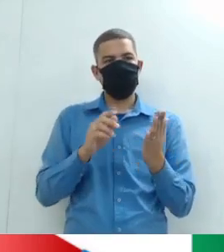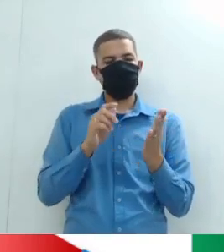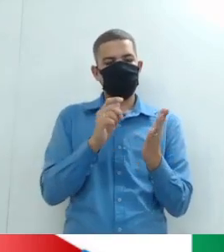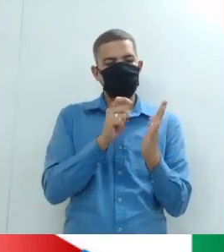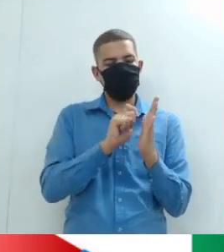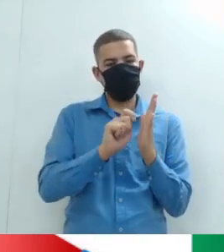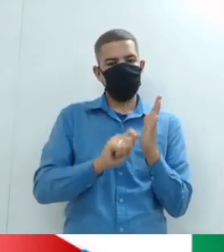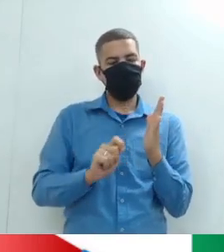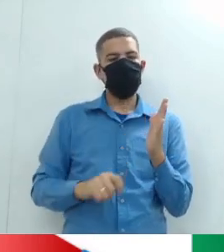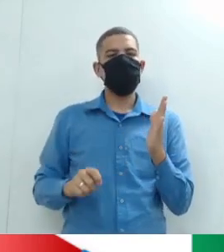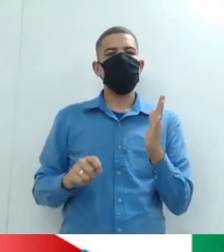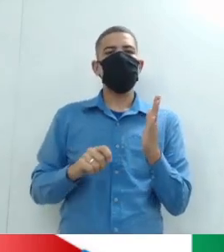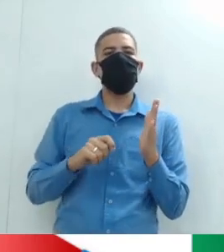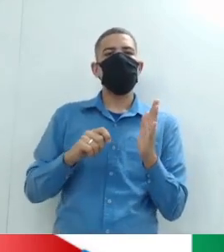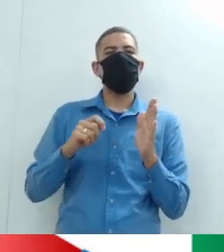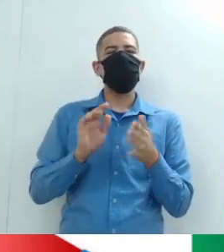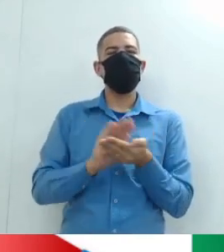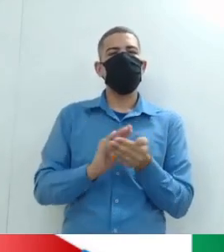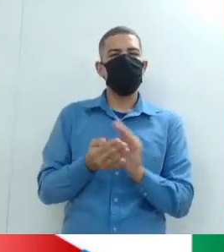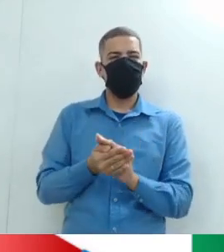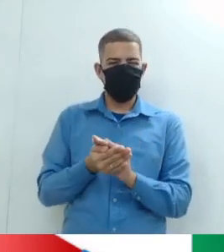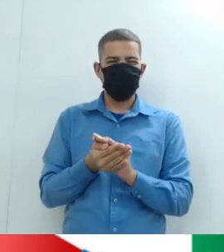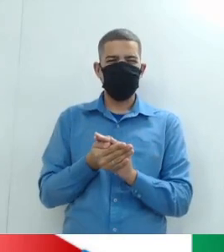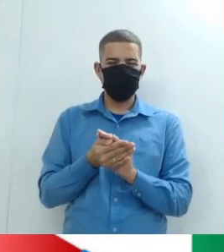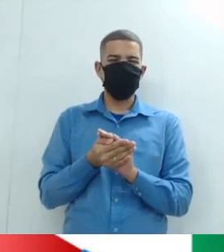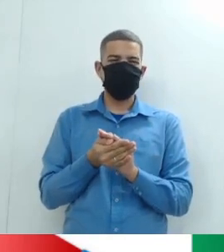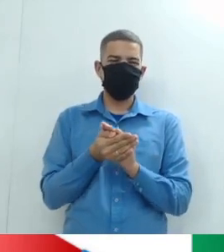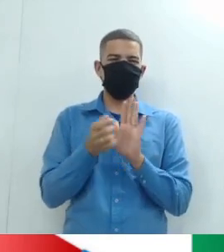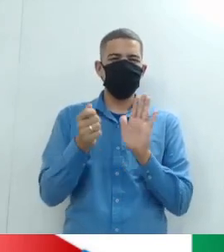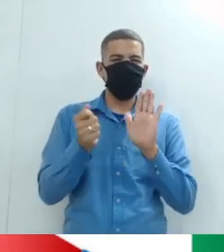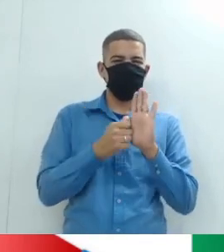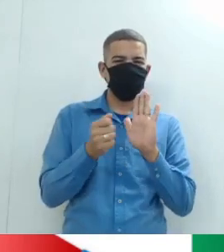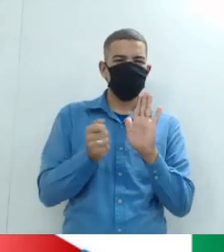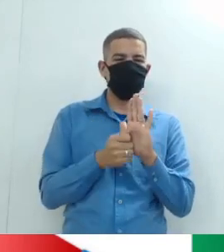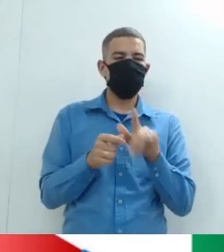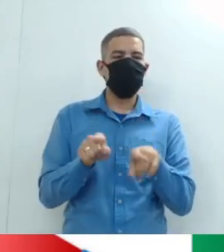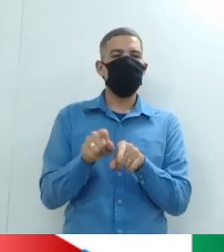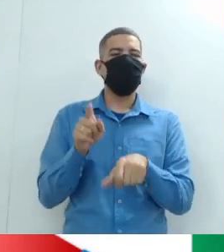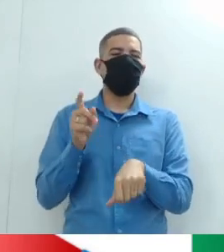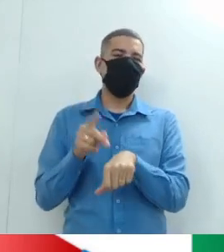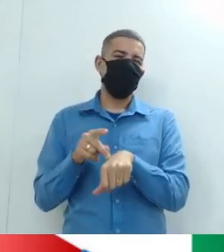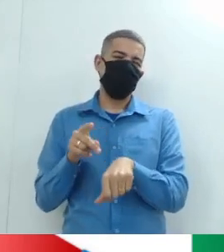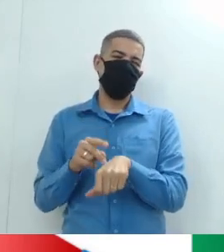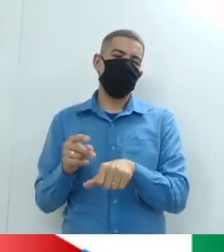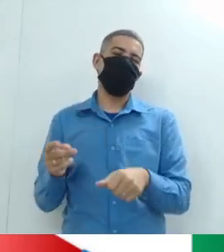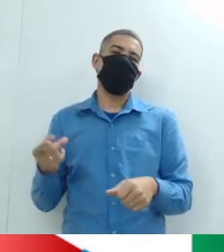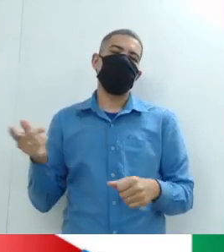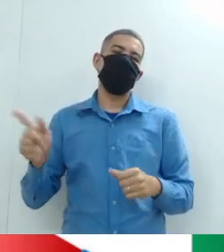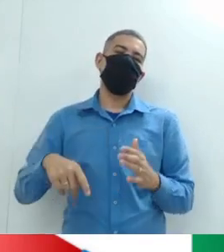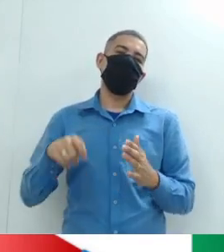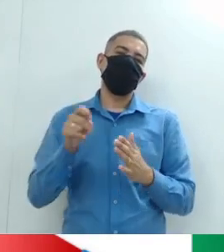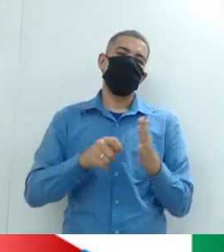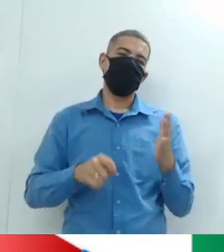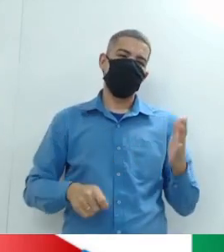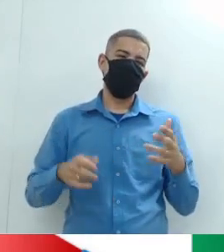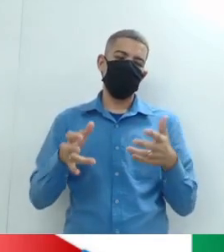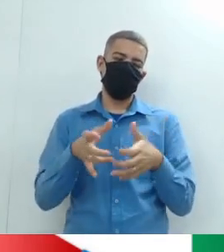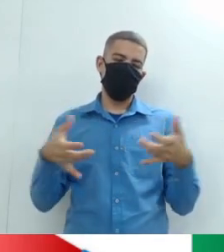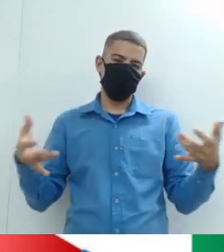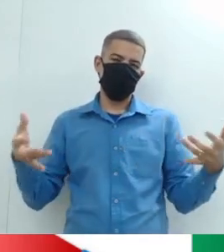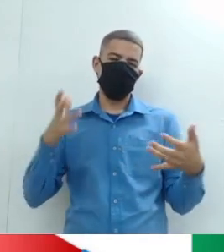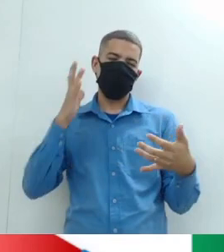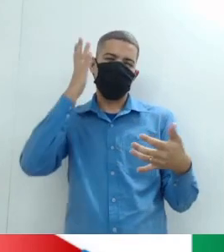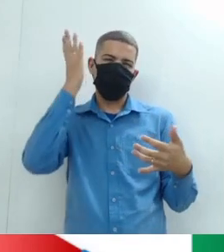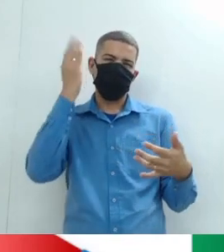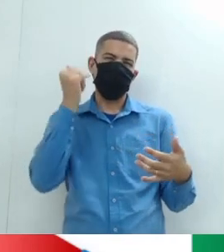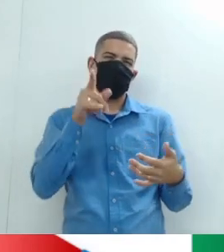de argila aquecidas, faziam isso em rochas, escreviam em pergaminhos, enfim, vocês já sabem